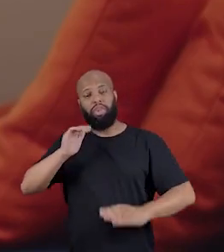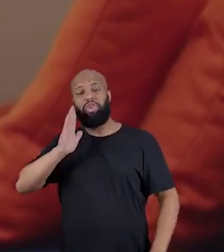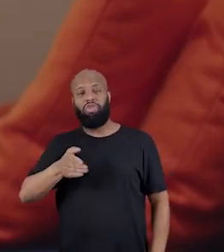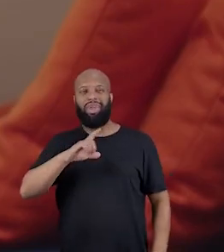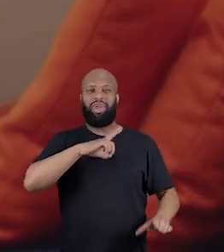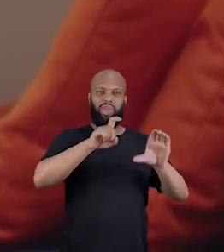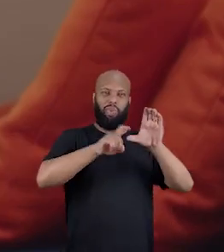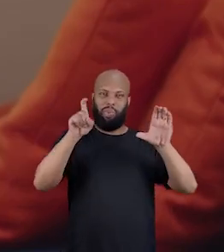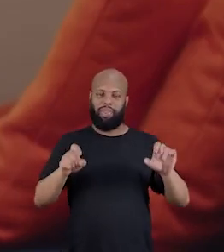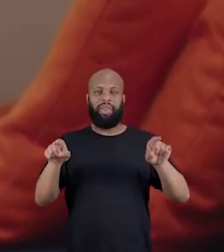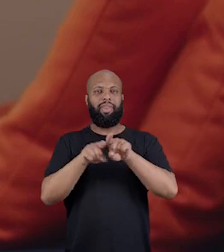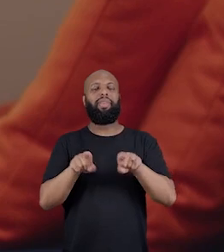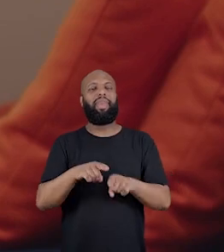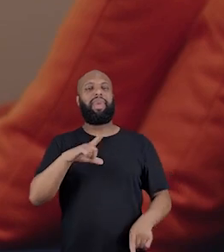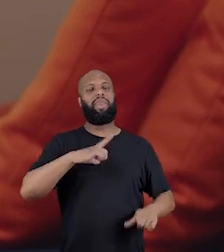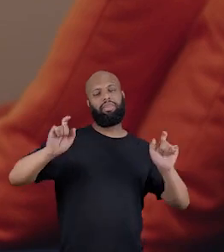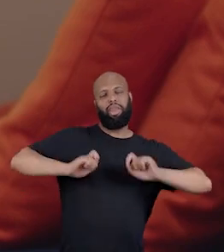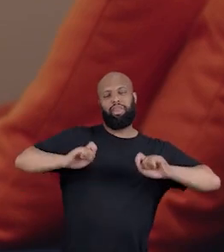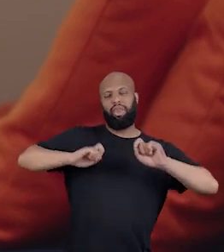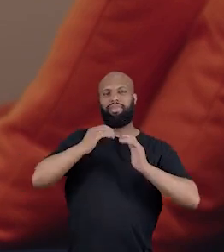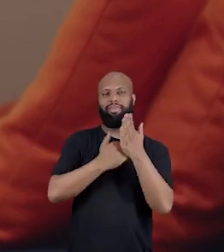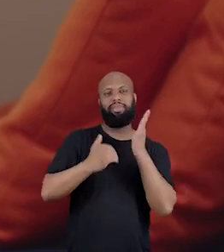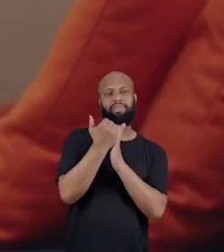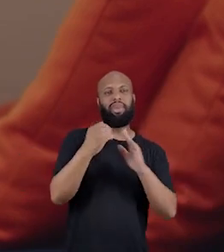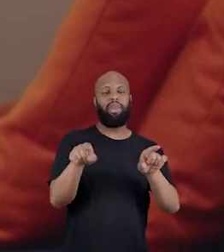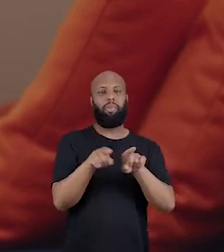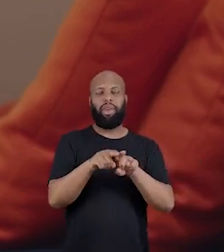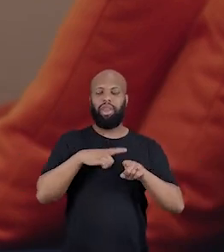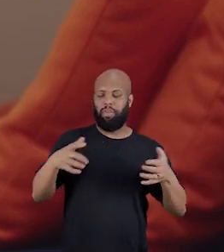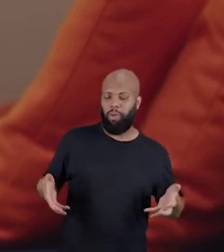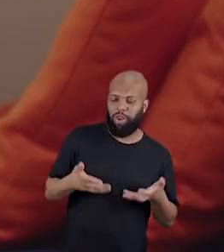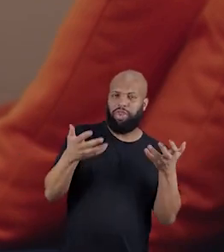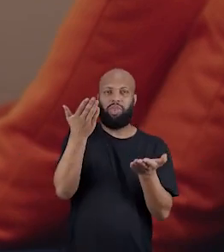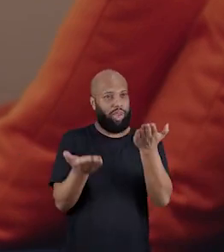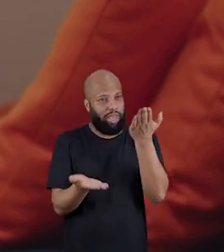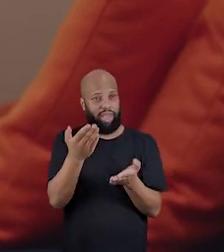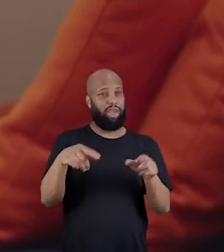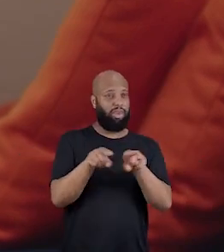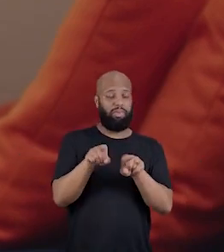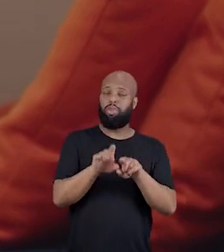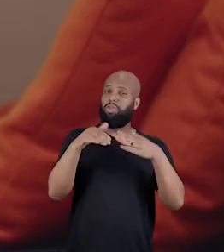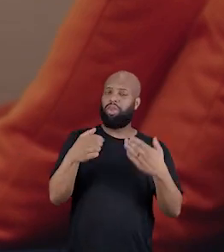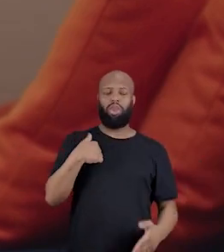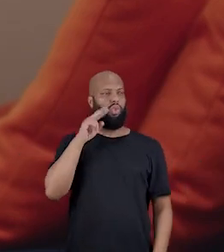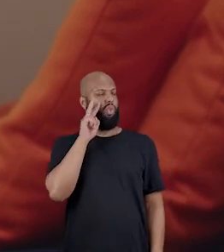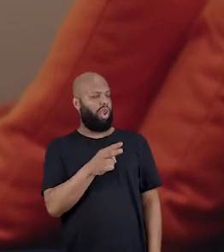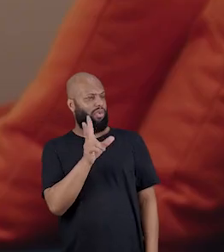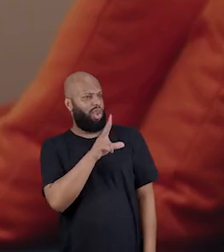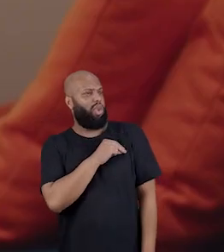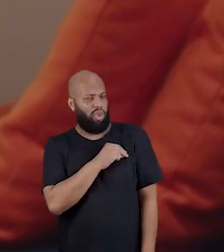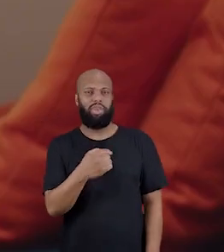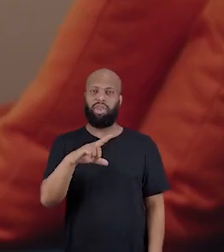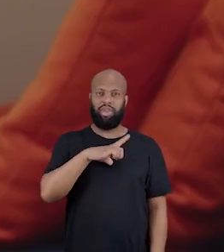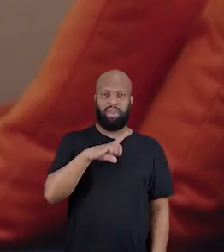que um profissional que já está com autonomia, que tem uma competência muito maior, que tem uma motivação mais equilibrada. Então, quando